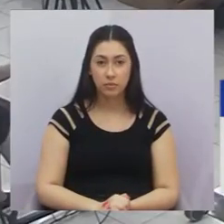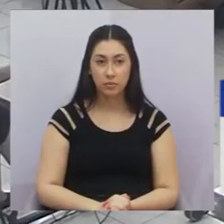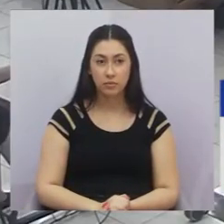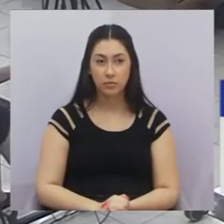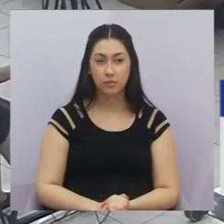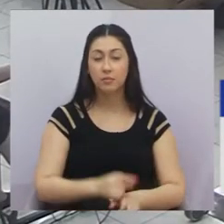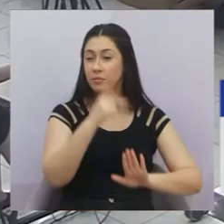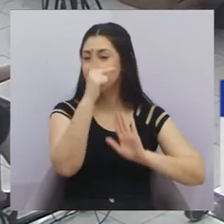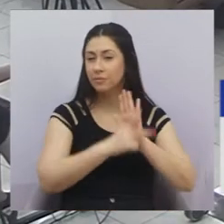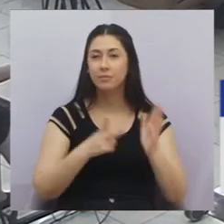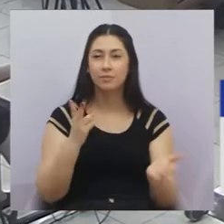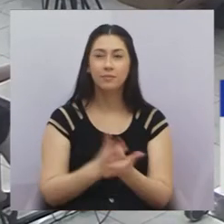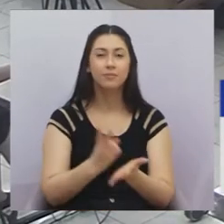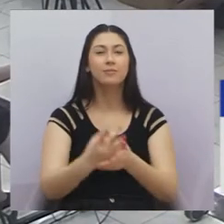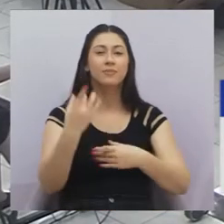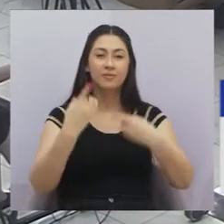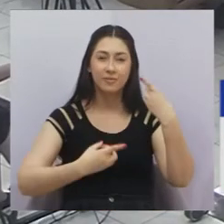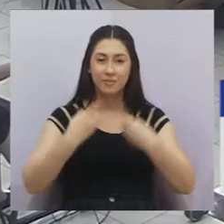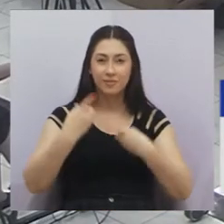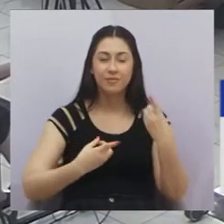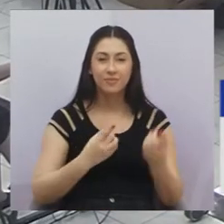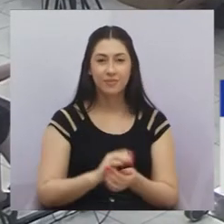O projeto continua em discussão.